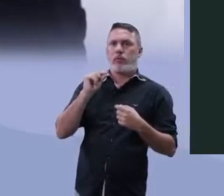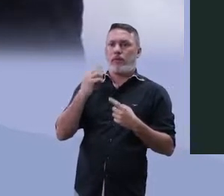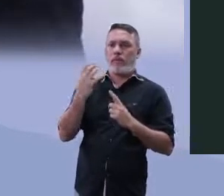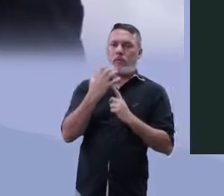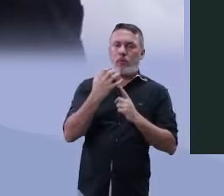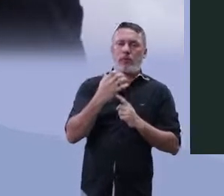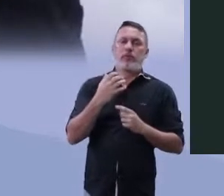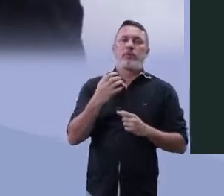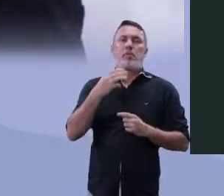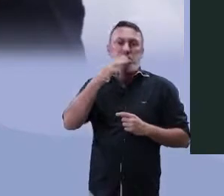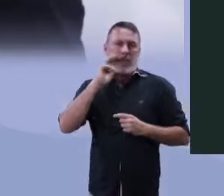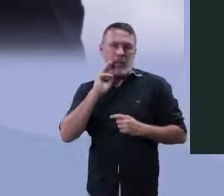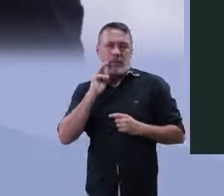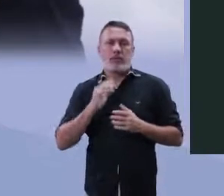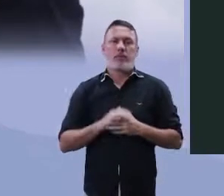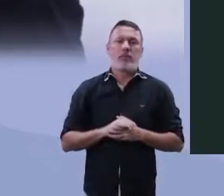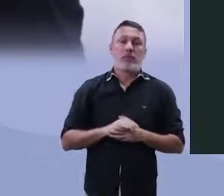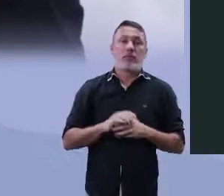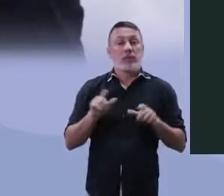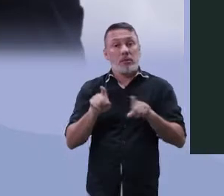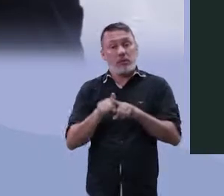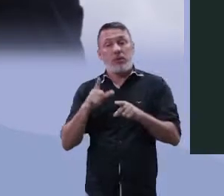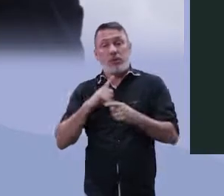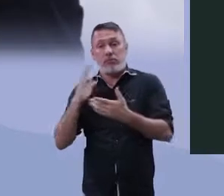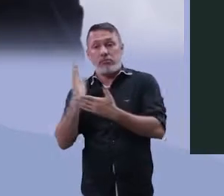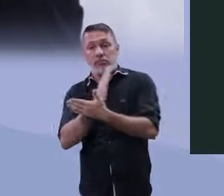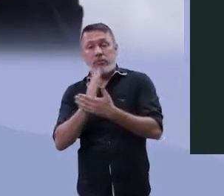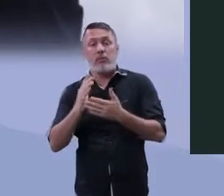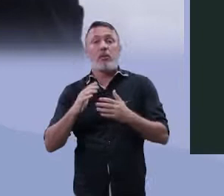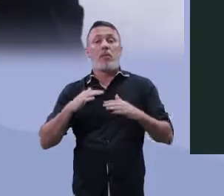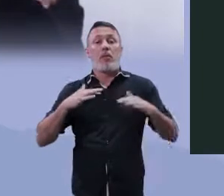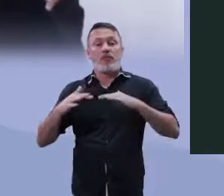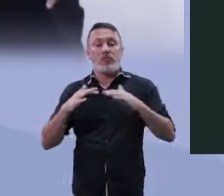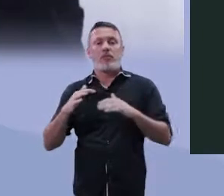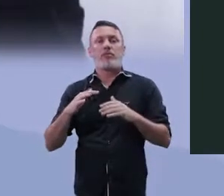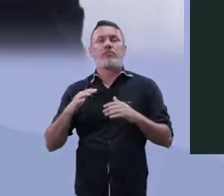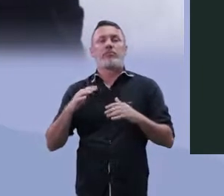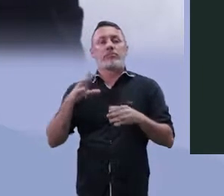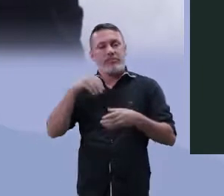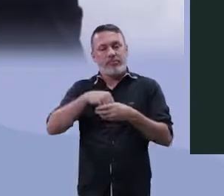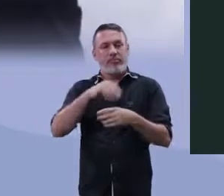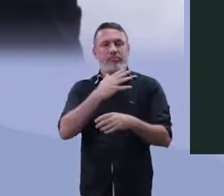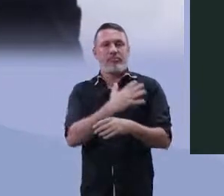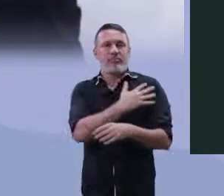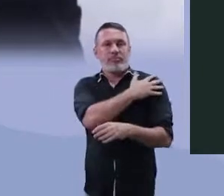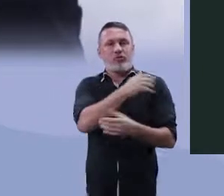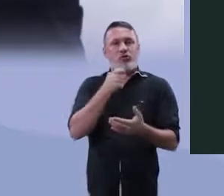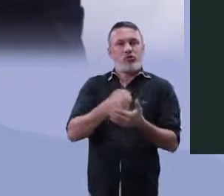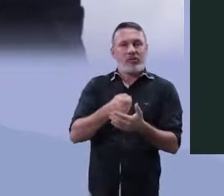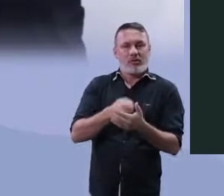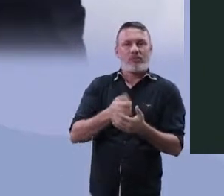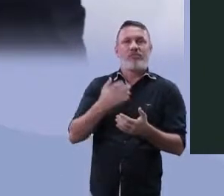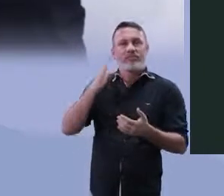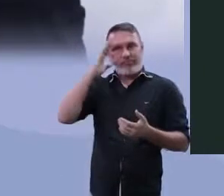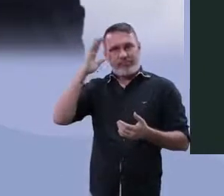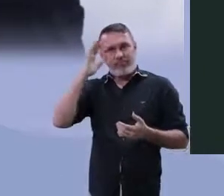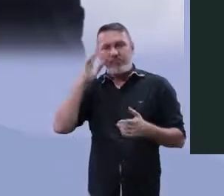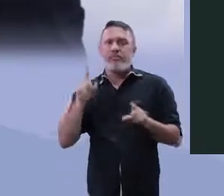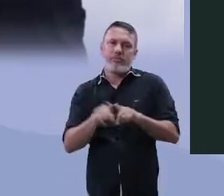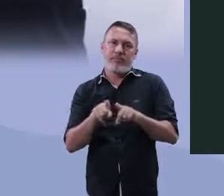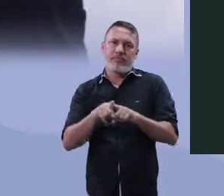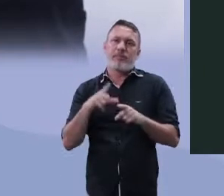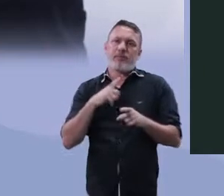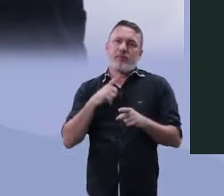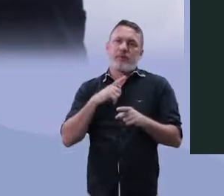marxista. Também temos movimentos sociais no contexto das ditaduras. Então, talvez um dos exemplos mais marcantes